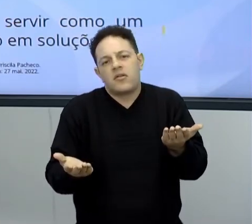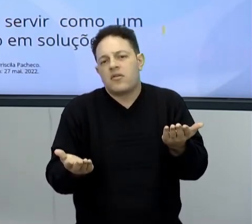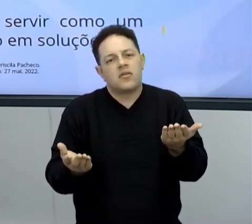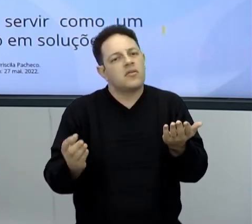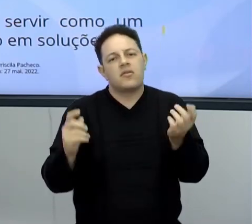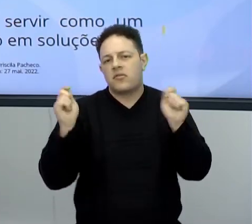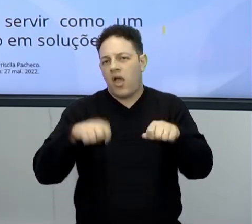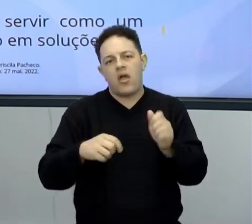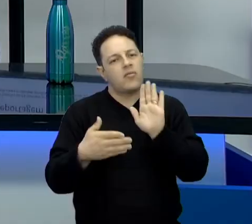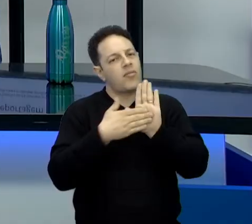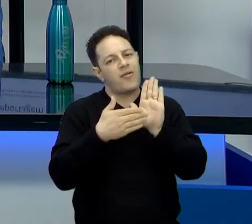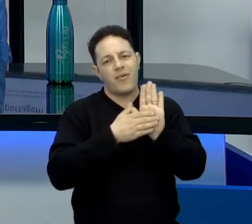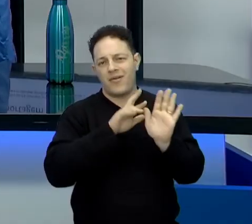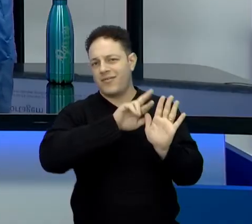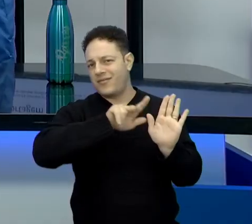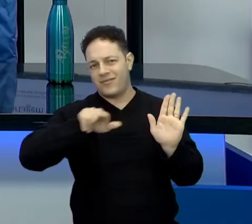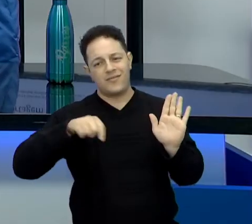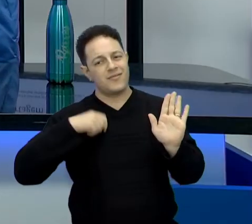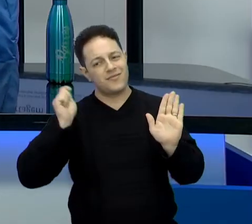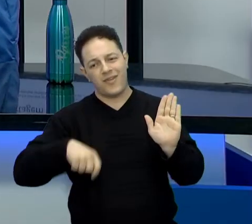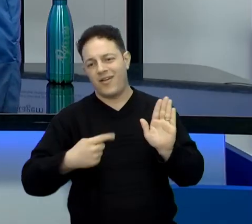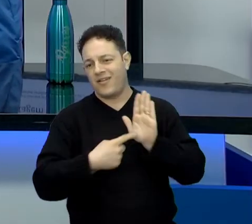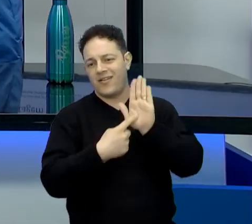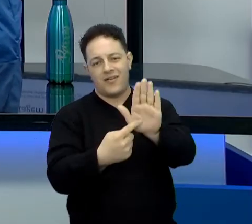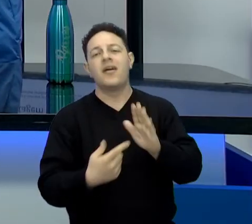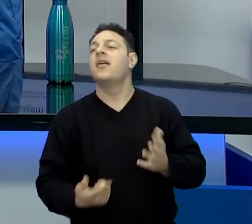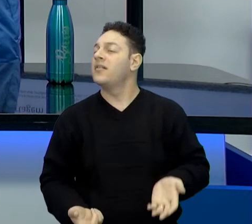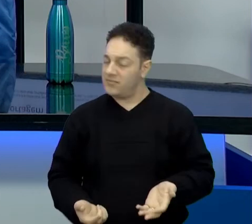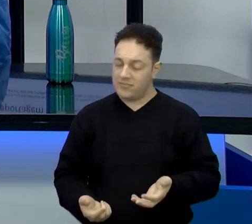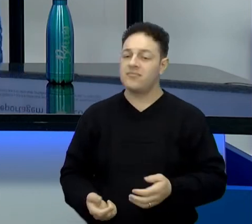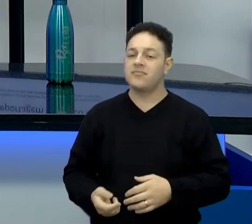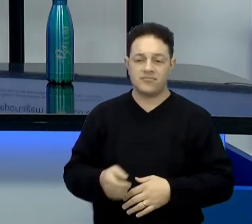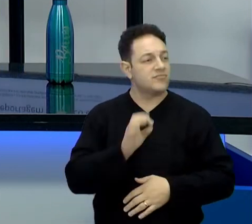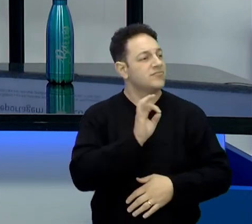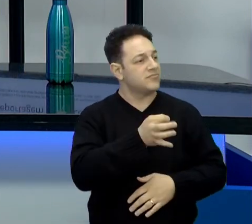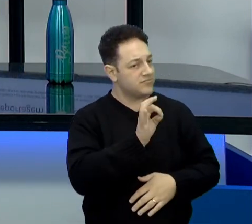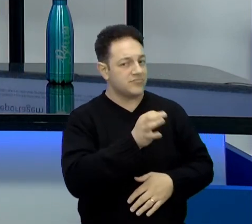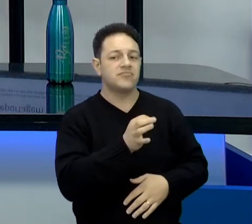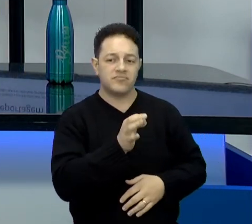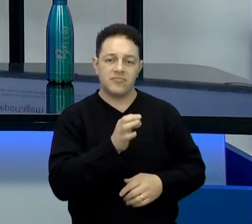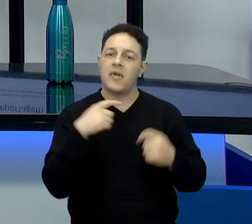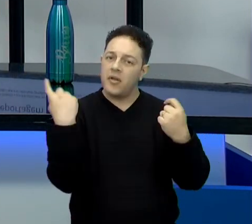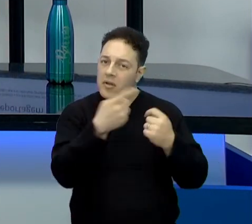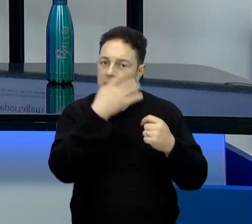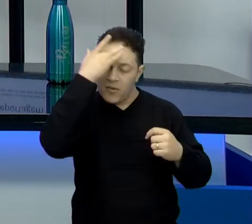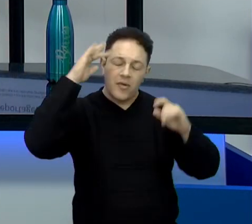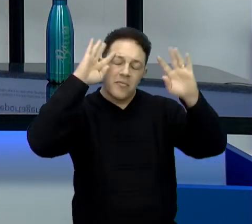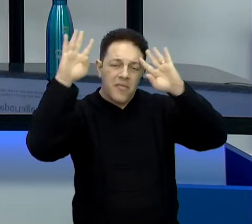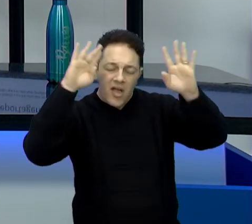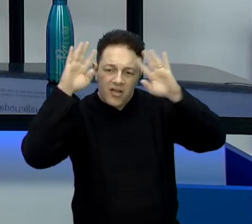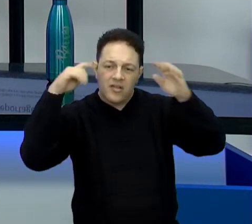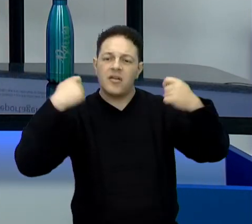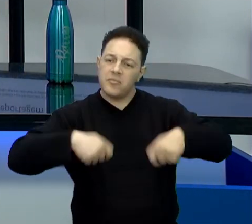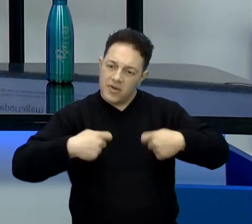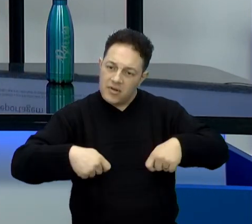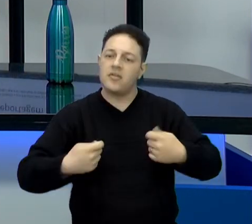poderia dar várias propostas aqui. Nossa, várias possibilidades, jornalismo de solução, é isso mesmo, né? Pensar alguma coisa, fazer as pessoas